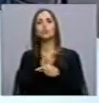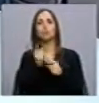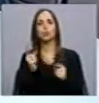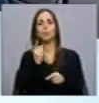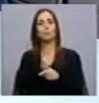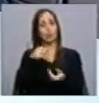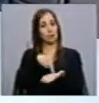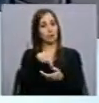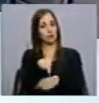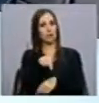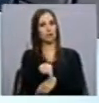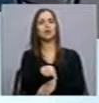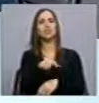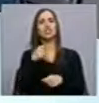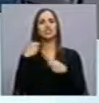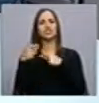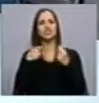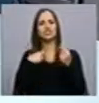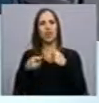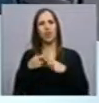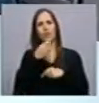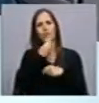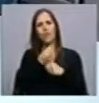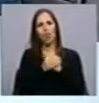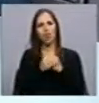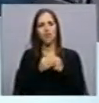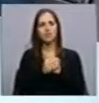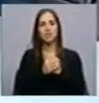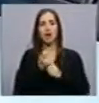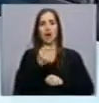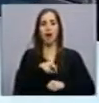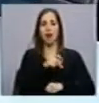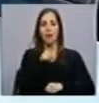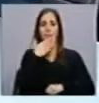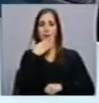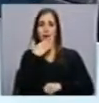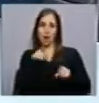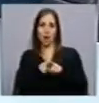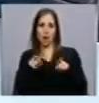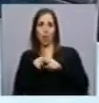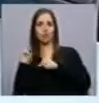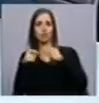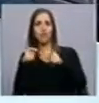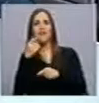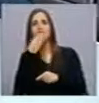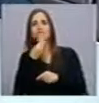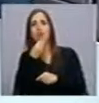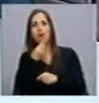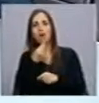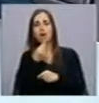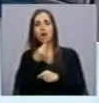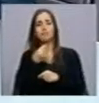residem as estrelas mais velhas da nossa galáxia. E as anãs brancas correspondem precisamente às estrelas velhas, às estrelas que estão na parte